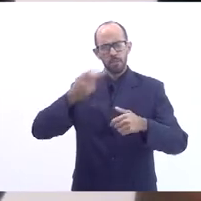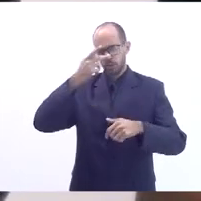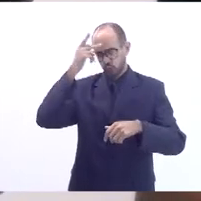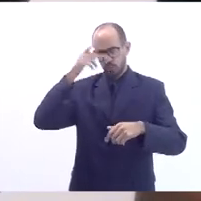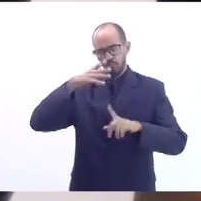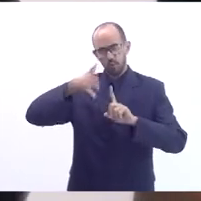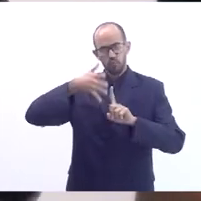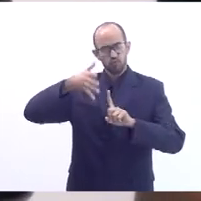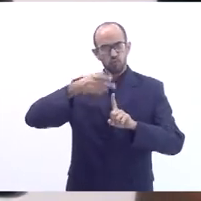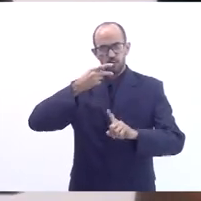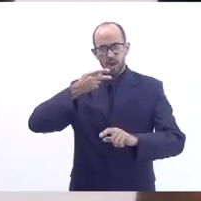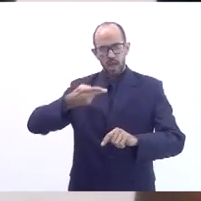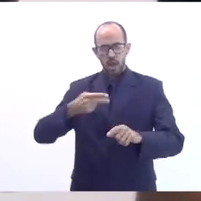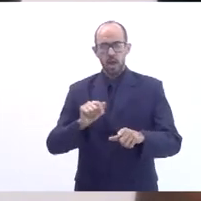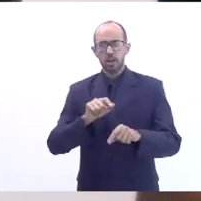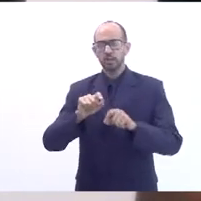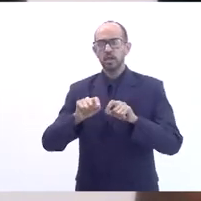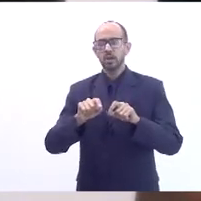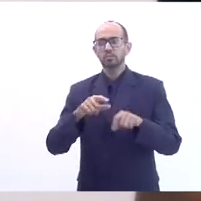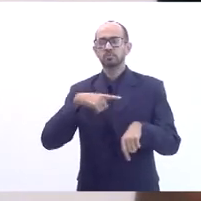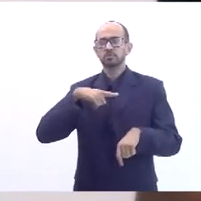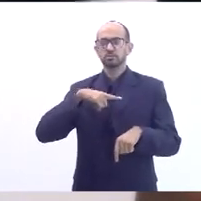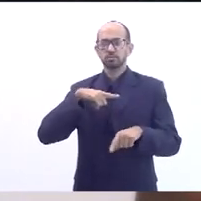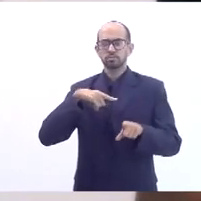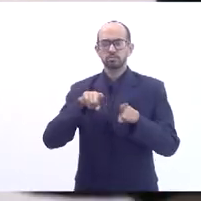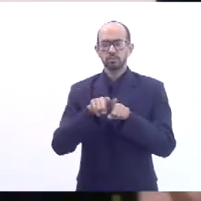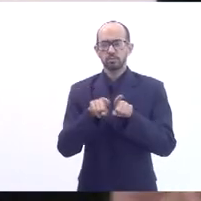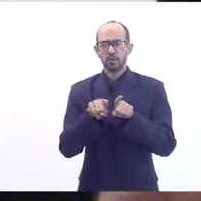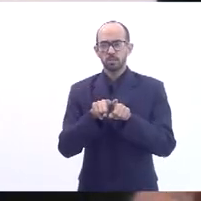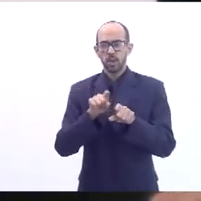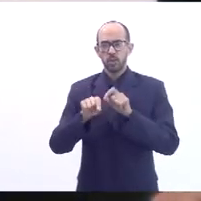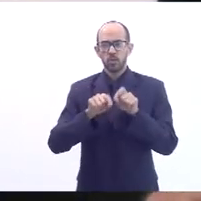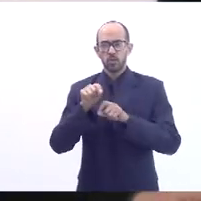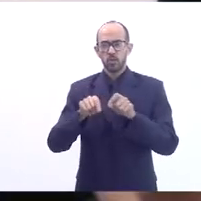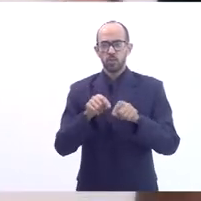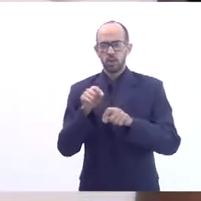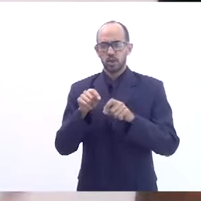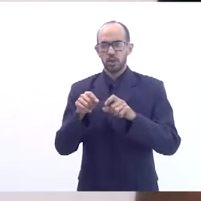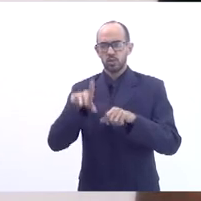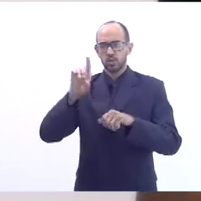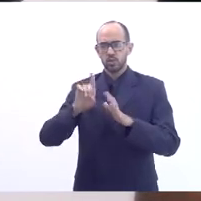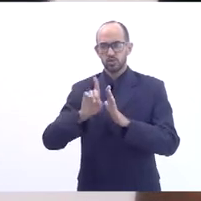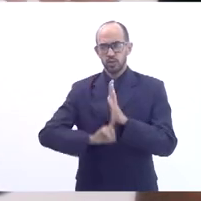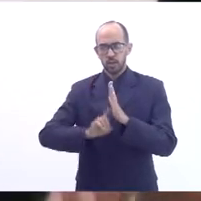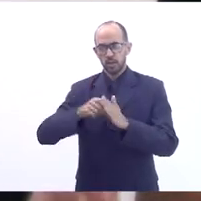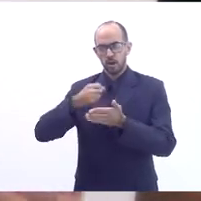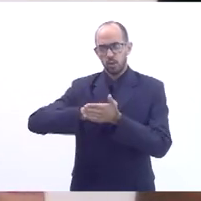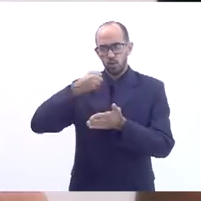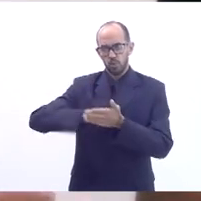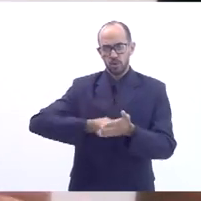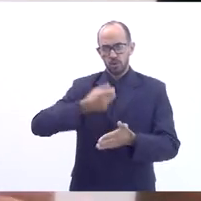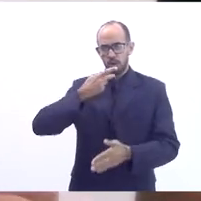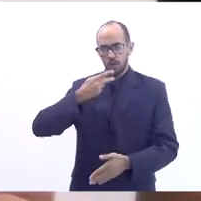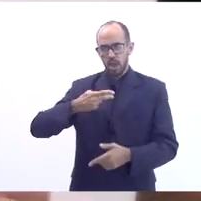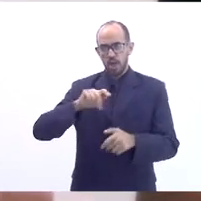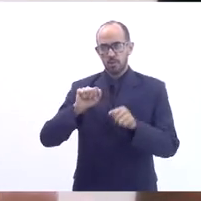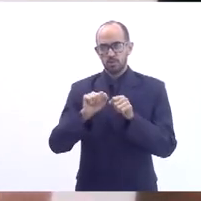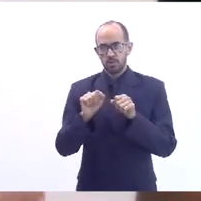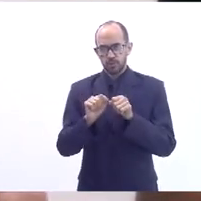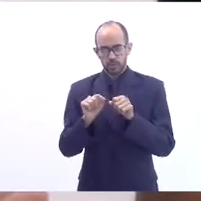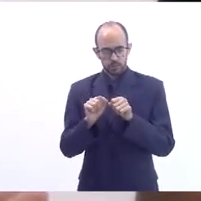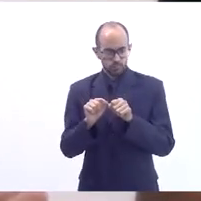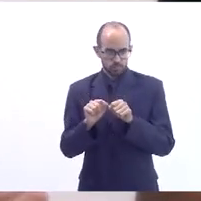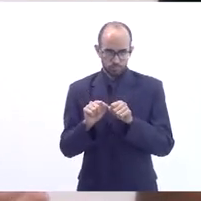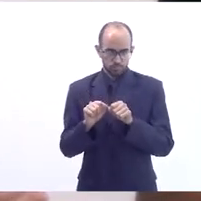para para a gente é expor né todos os toda toda a nossa luta tudo que a gente vai fazendo e